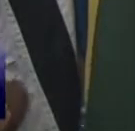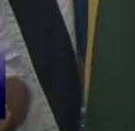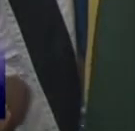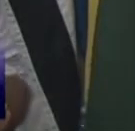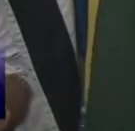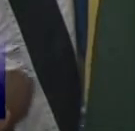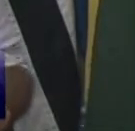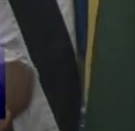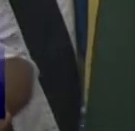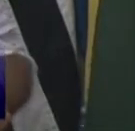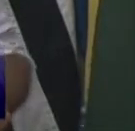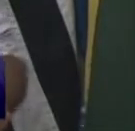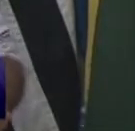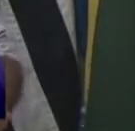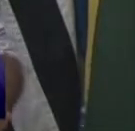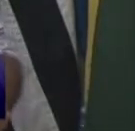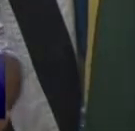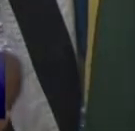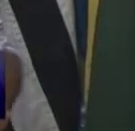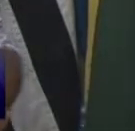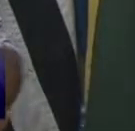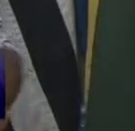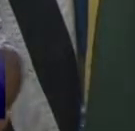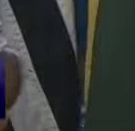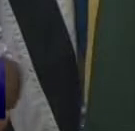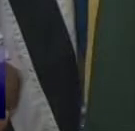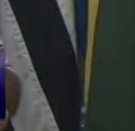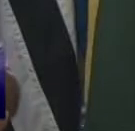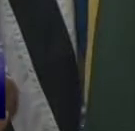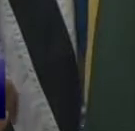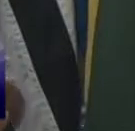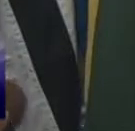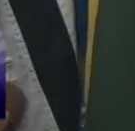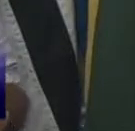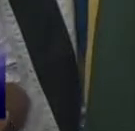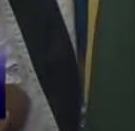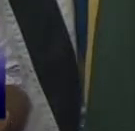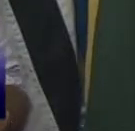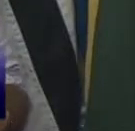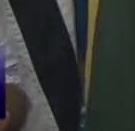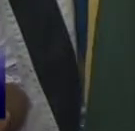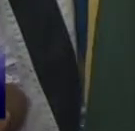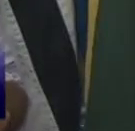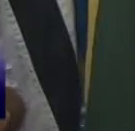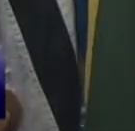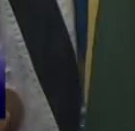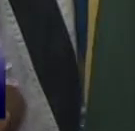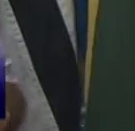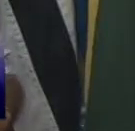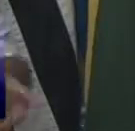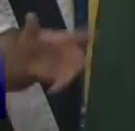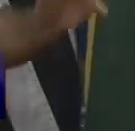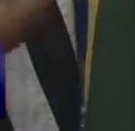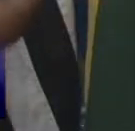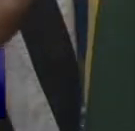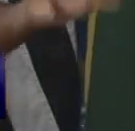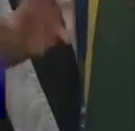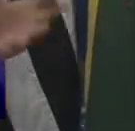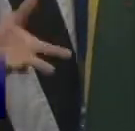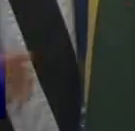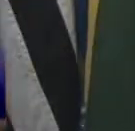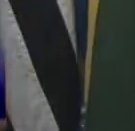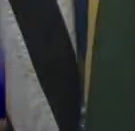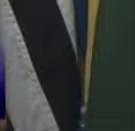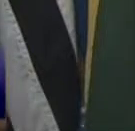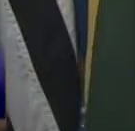que lá no começo, quando eu comecei a jogar, era difícil montar 2 times para rachar, que é o termo popular